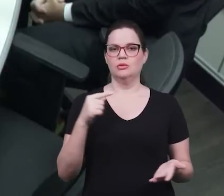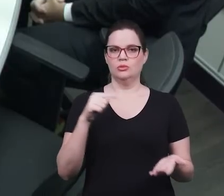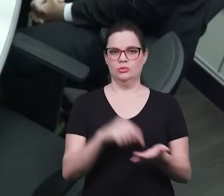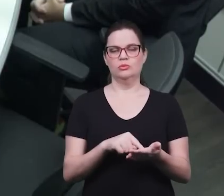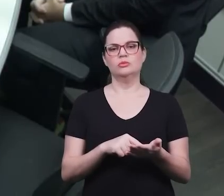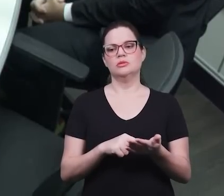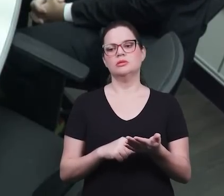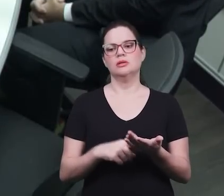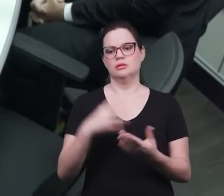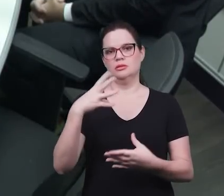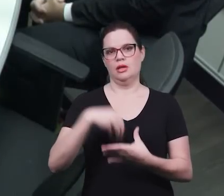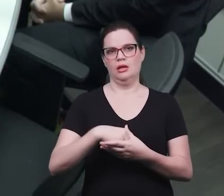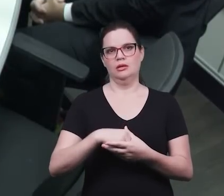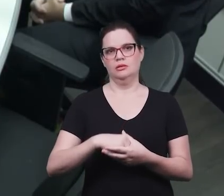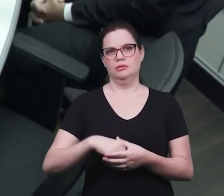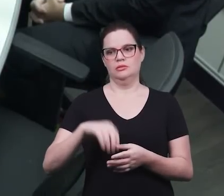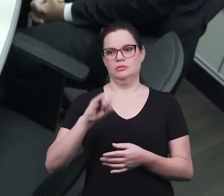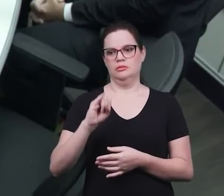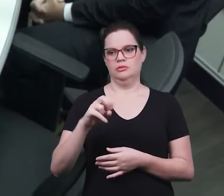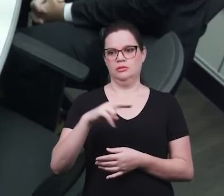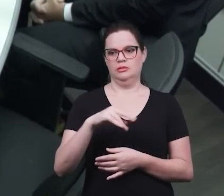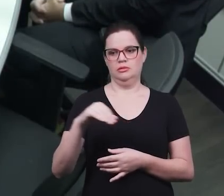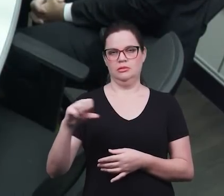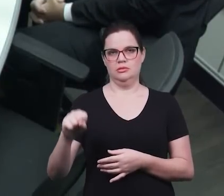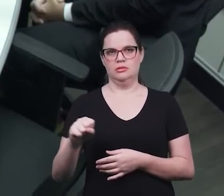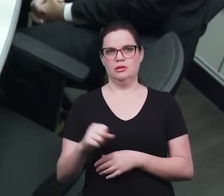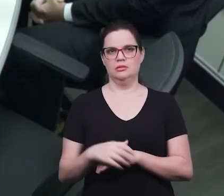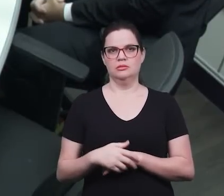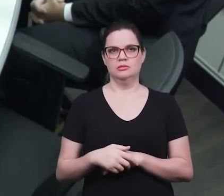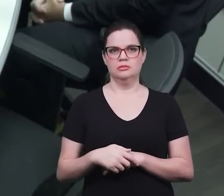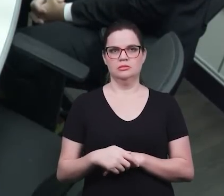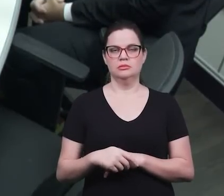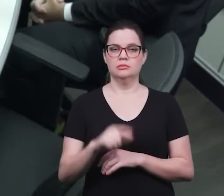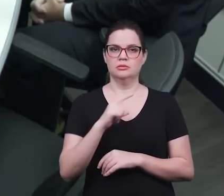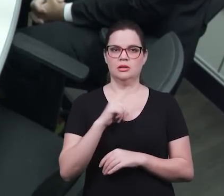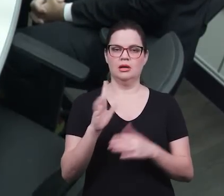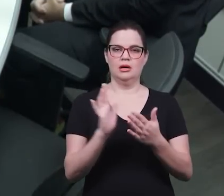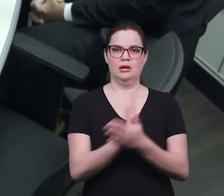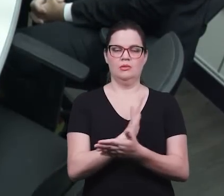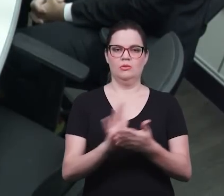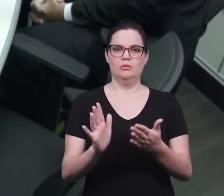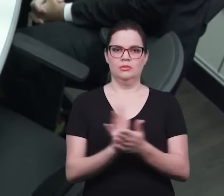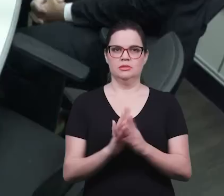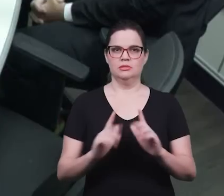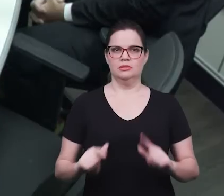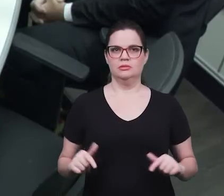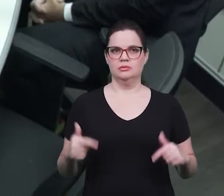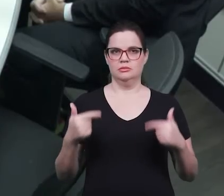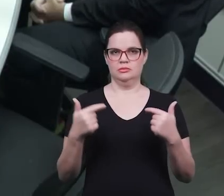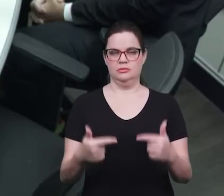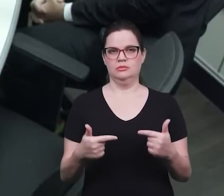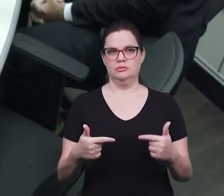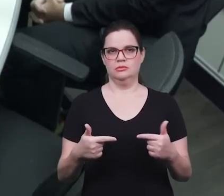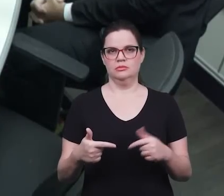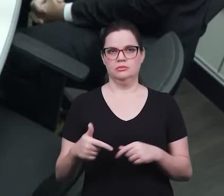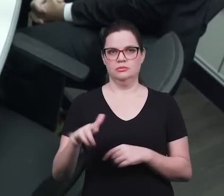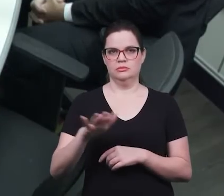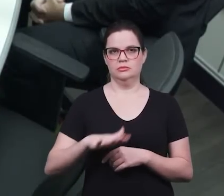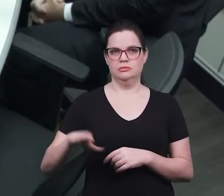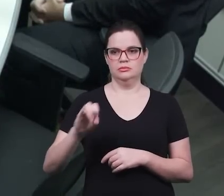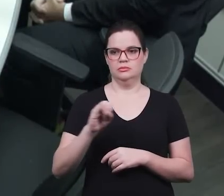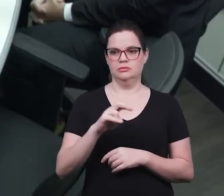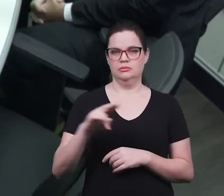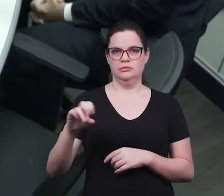questões de ações ou de medidas que foram adotadas dentro do âmbito do INSS